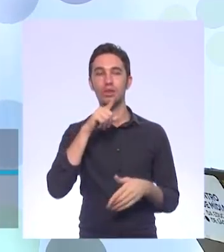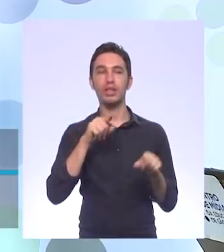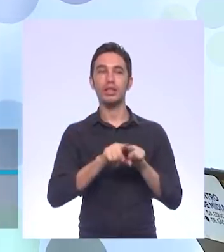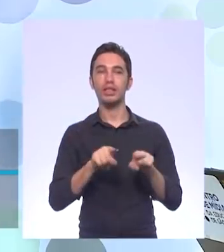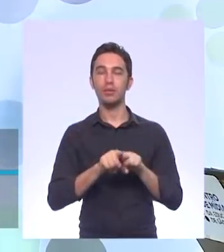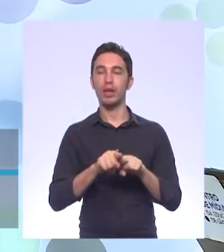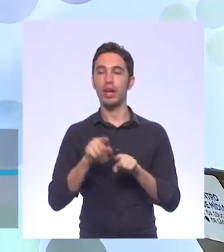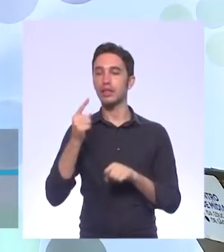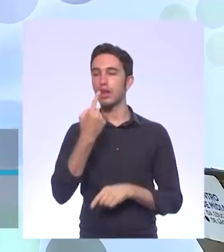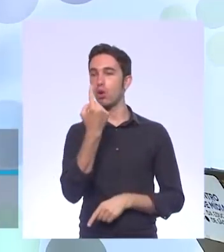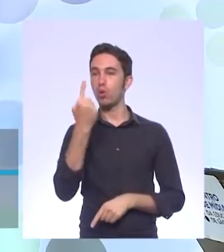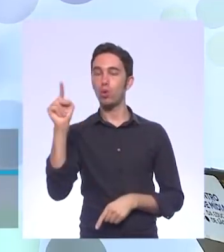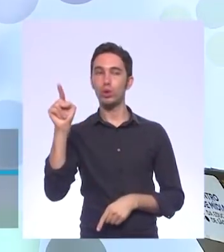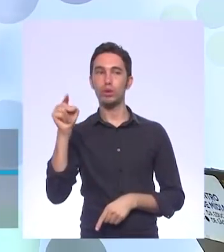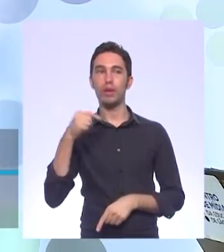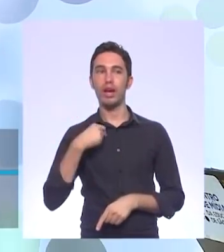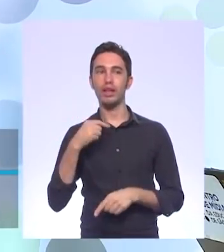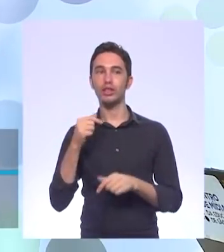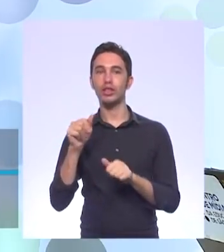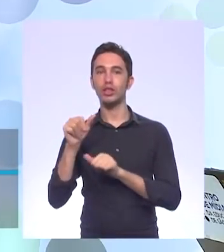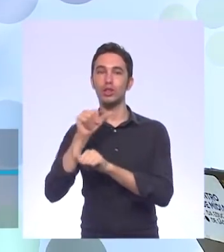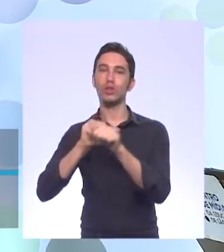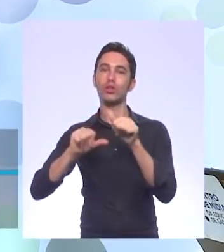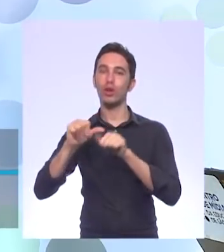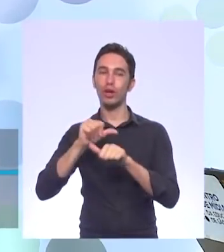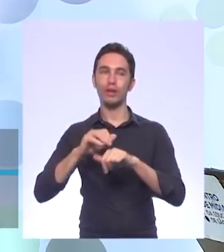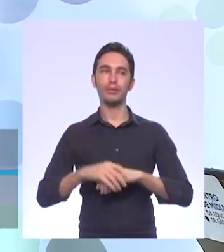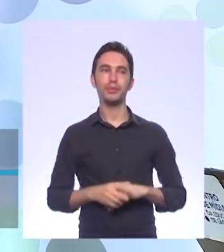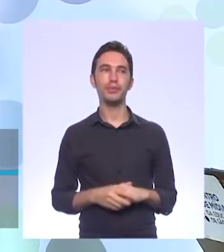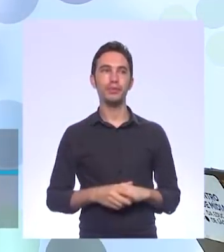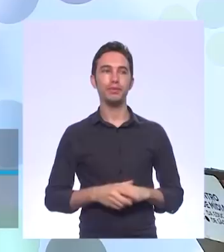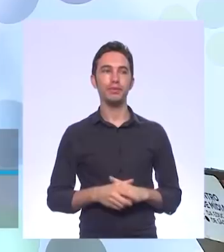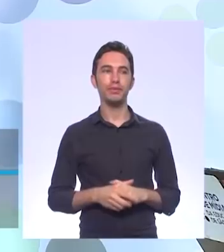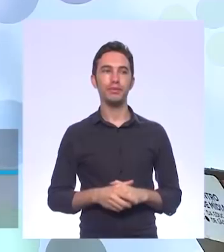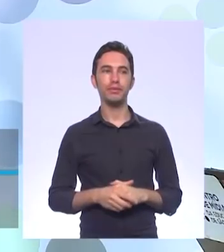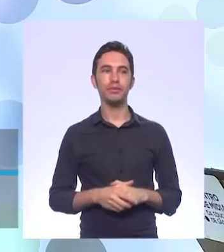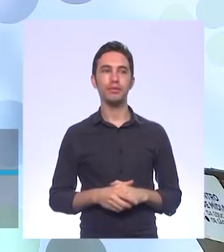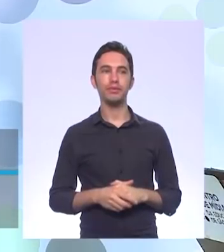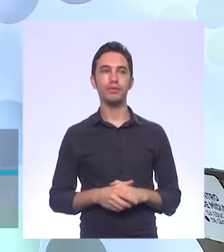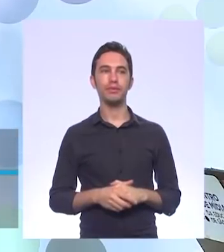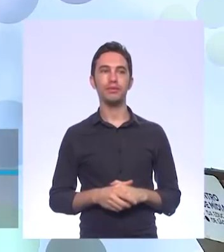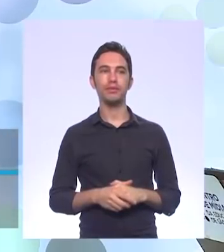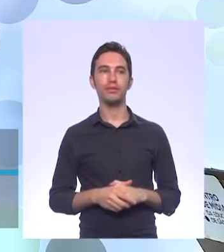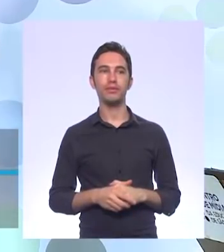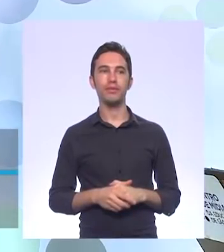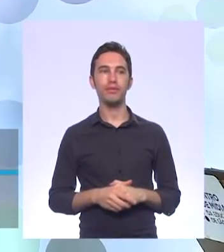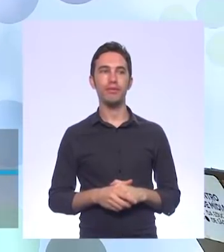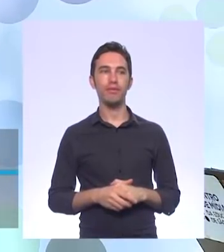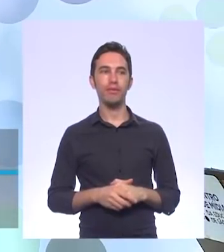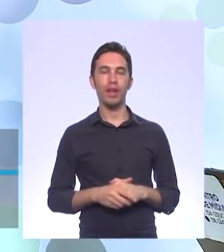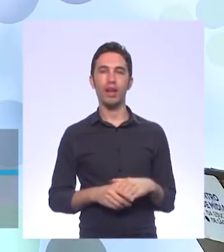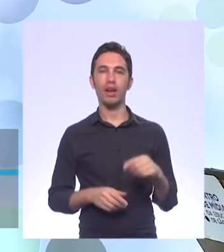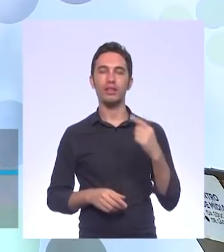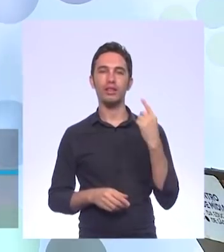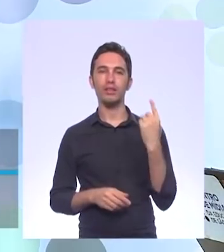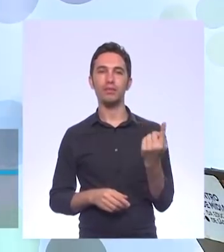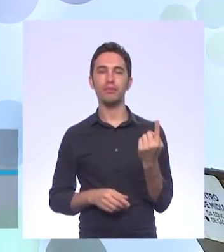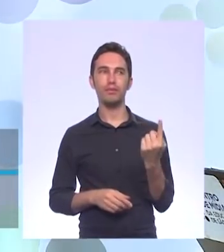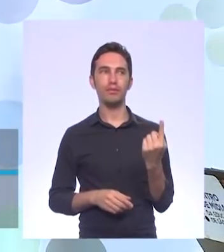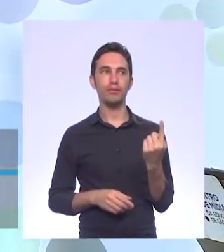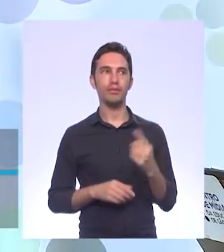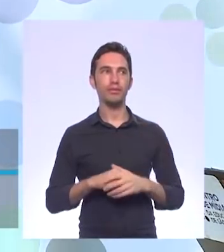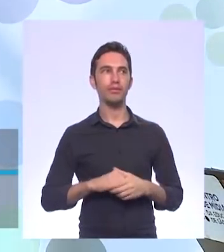última fração aqui então a gente pega a primeira troca a divisão por vezes e para compensar a gente inverte a